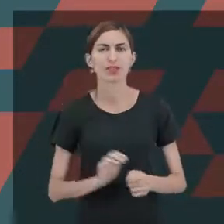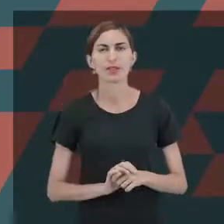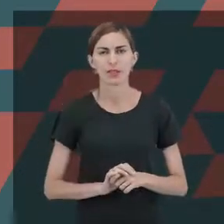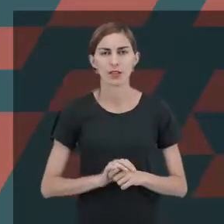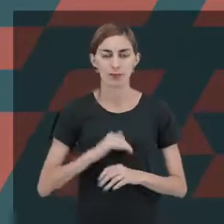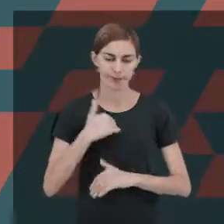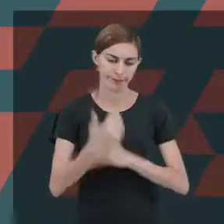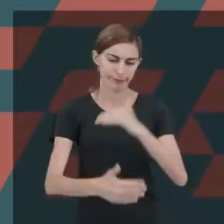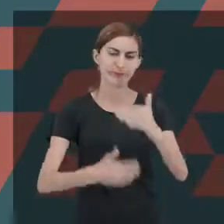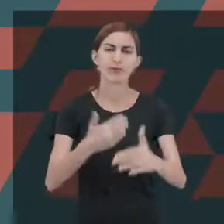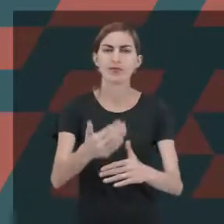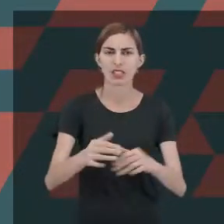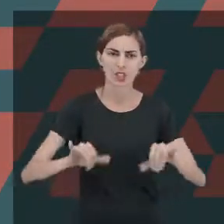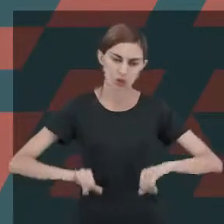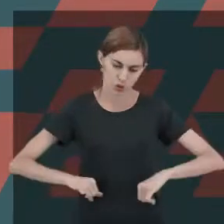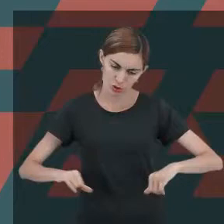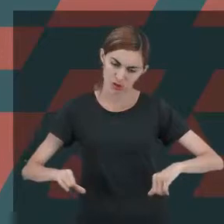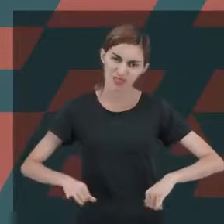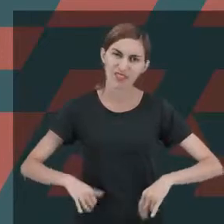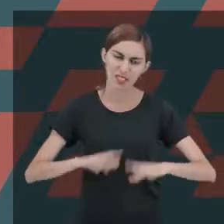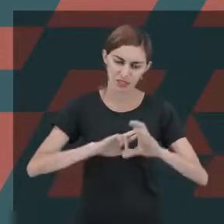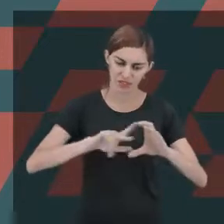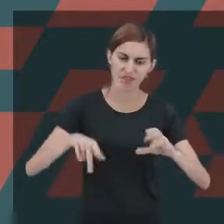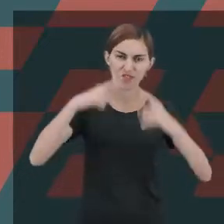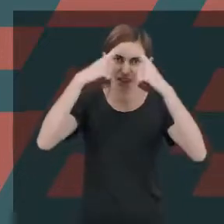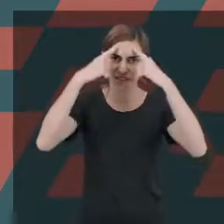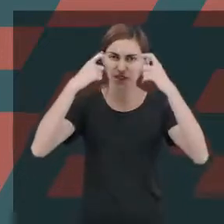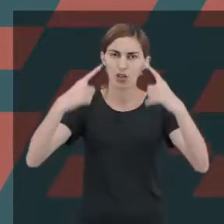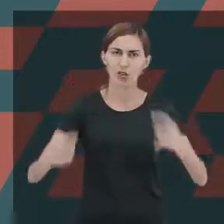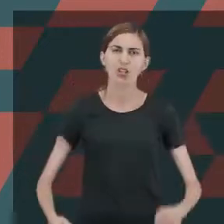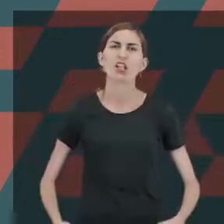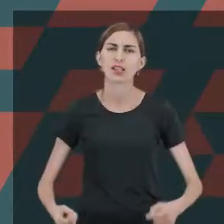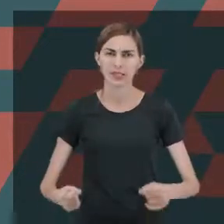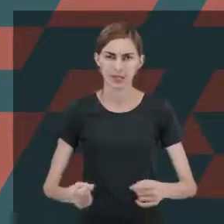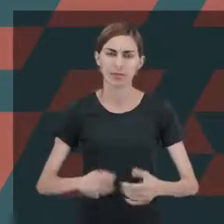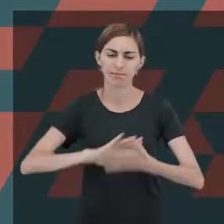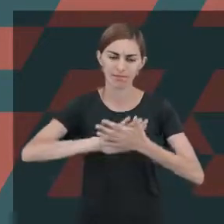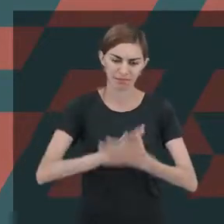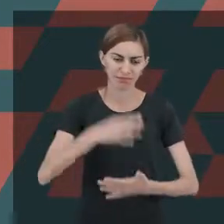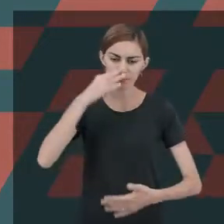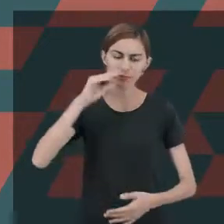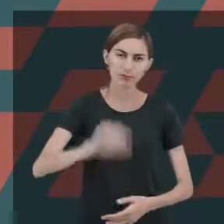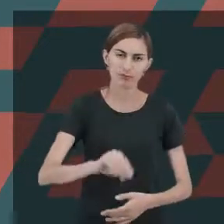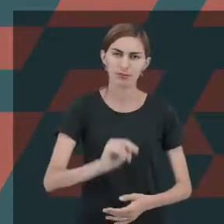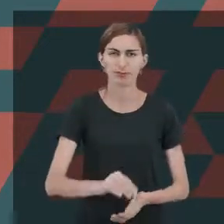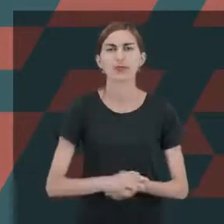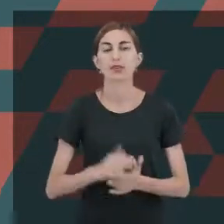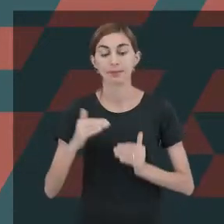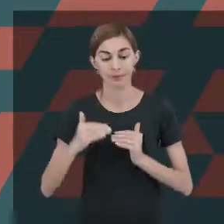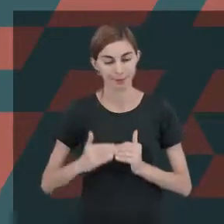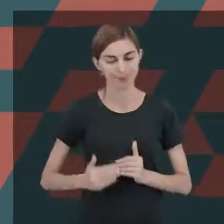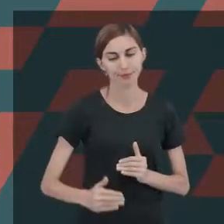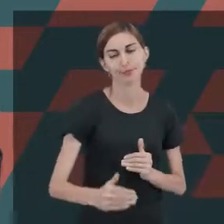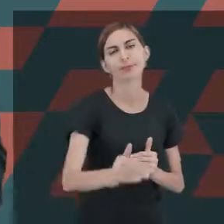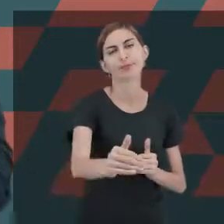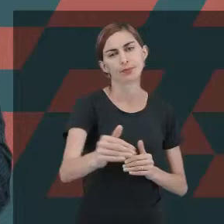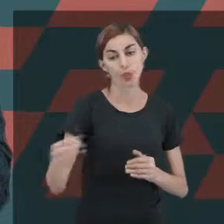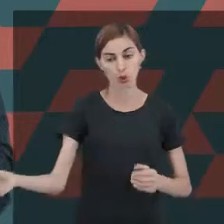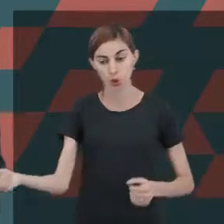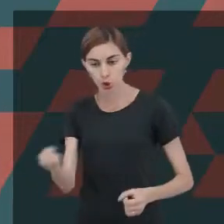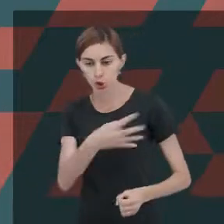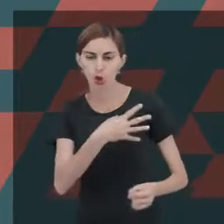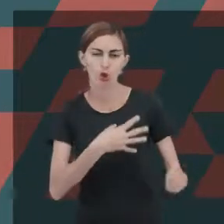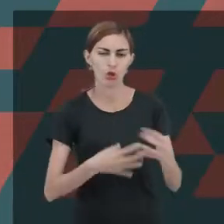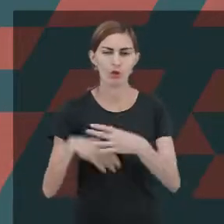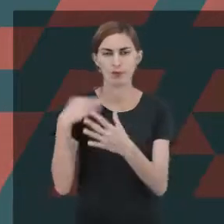como consequência, sofria com diversas violências e situações de negligência. A partir desses novos